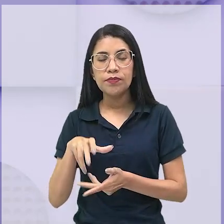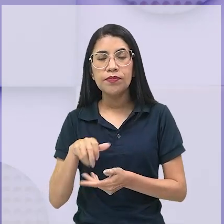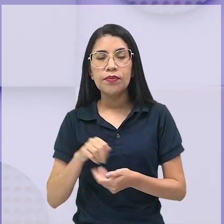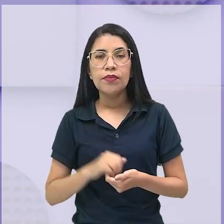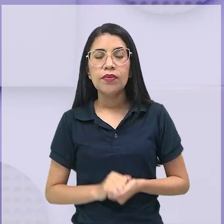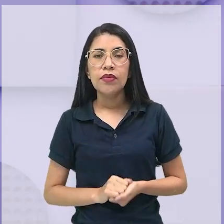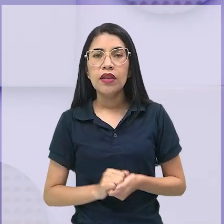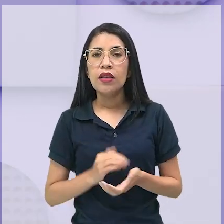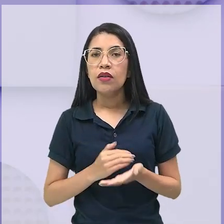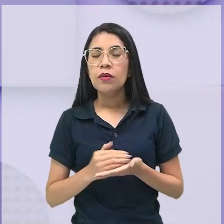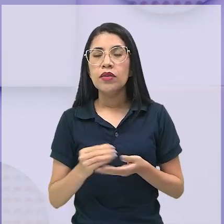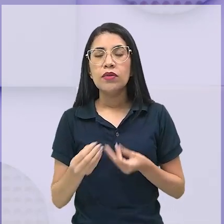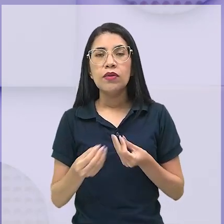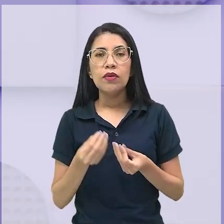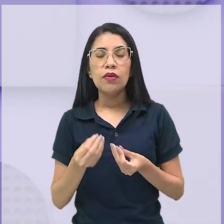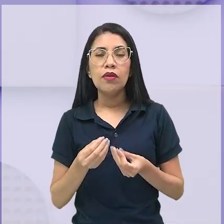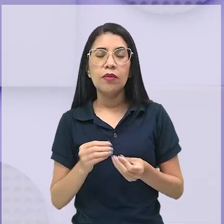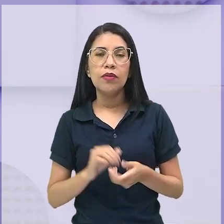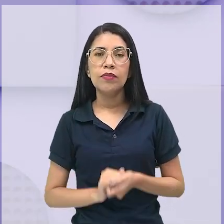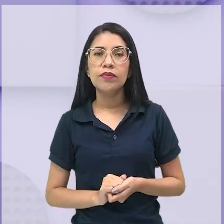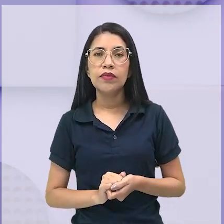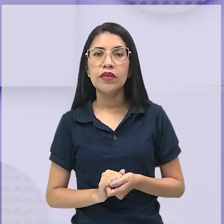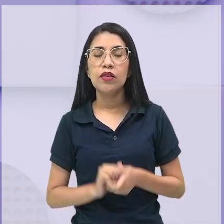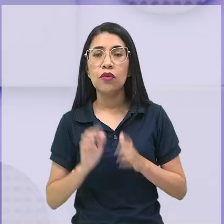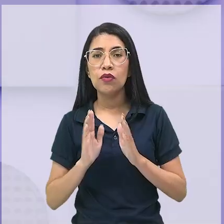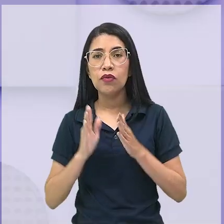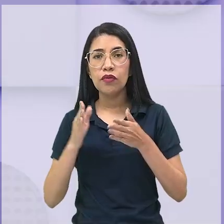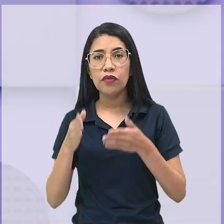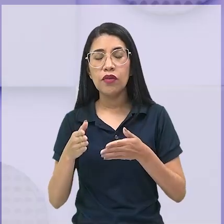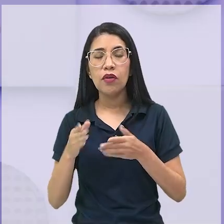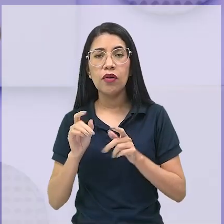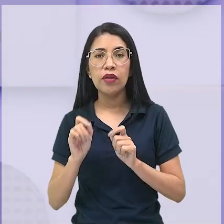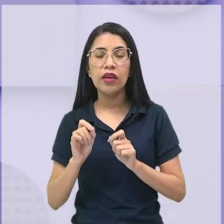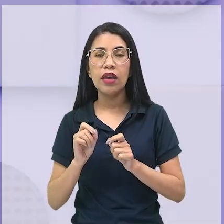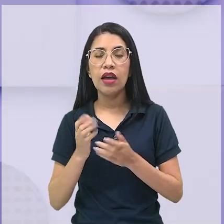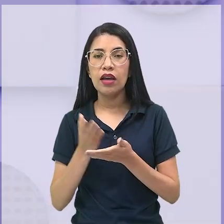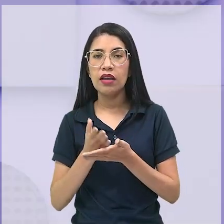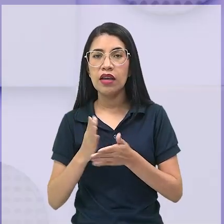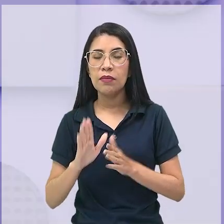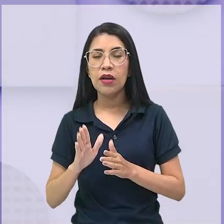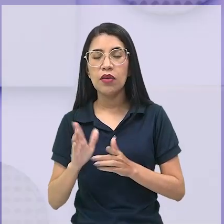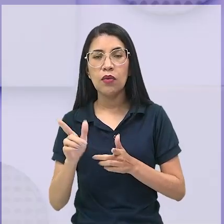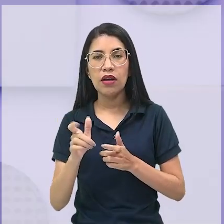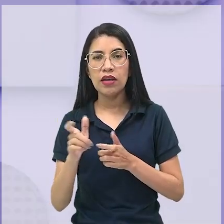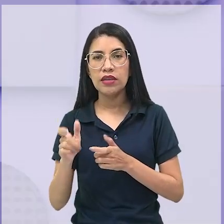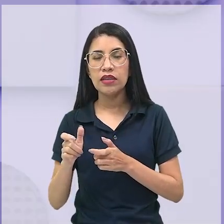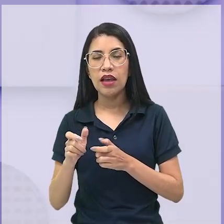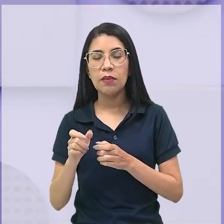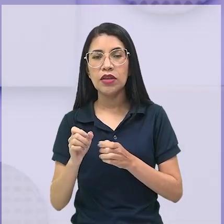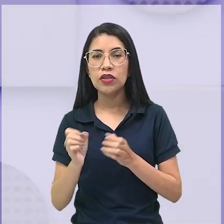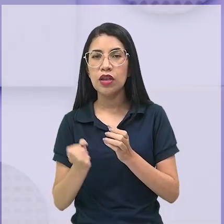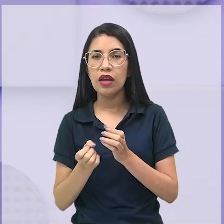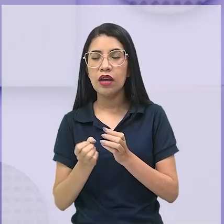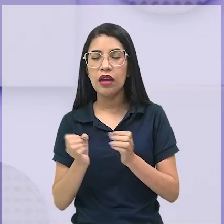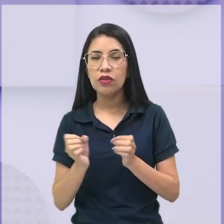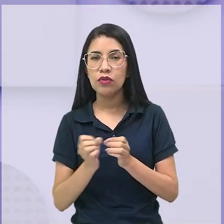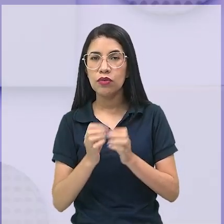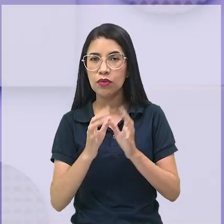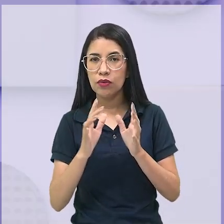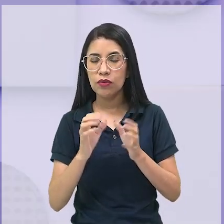começou com a bandeira do combate ao armamento nuclear. Presta atenção,